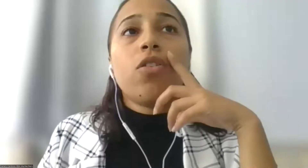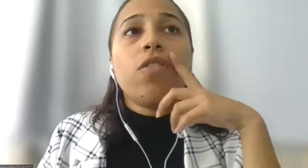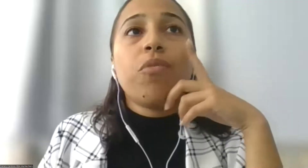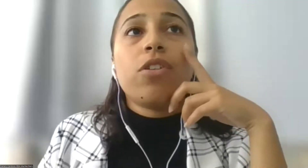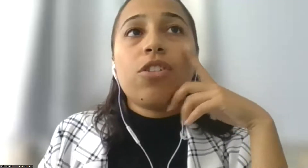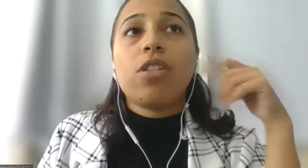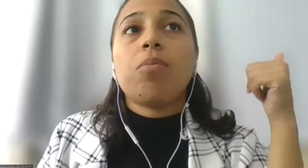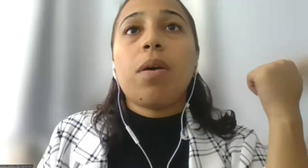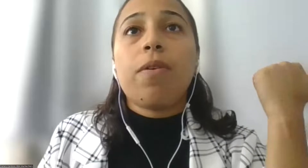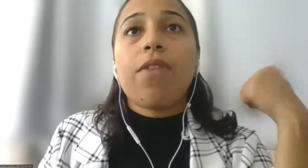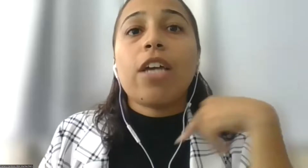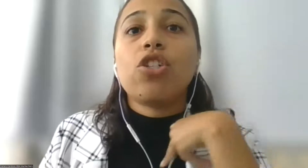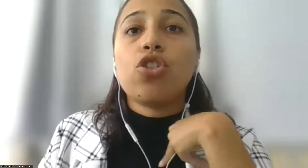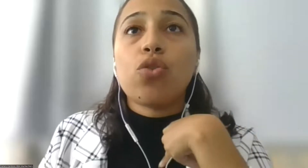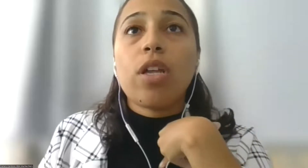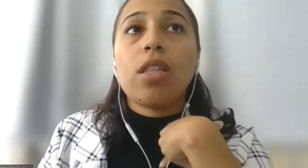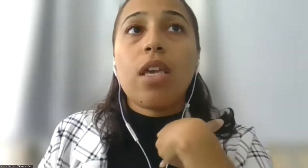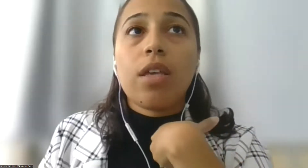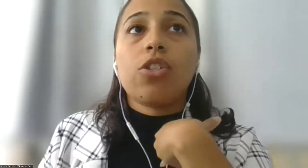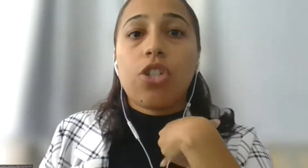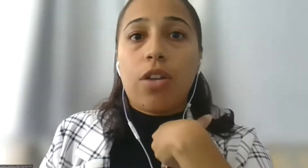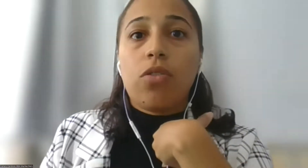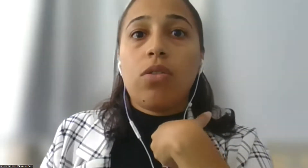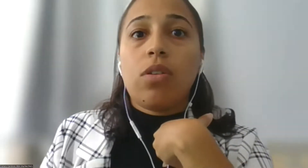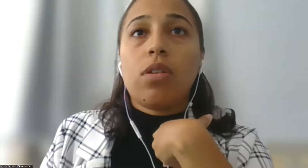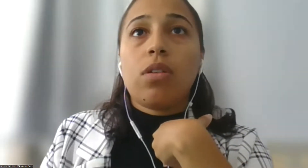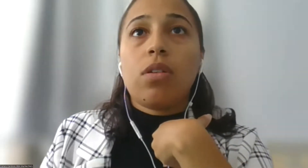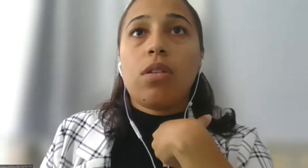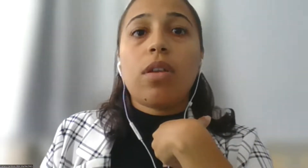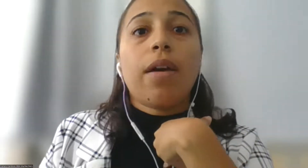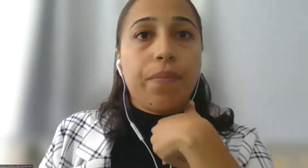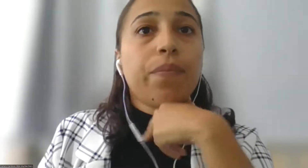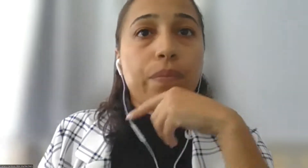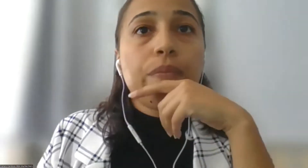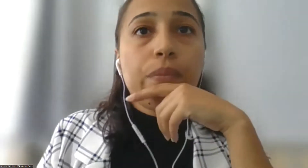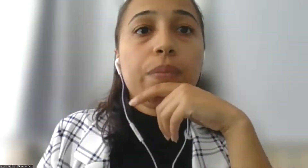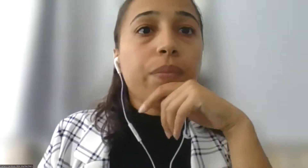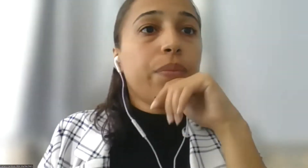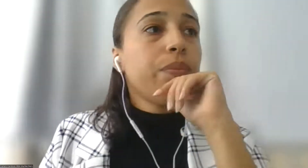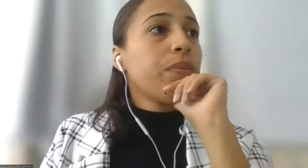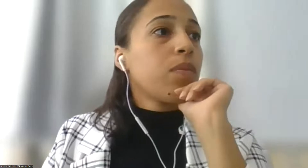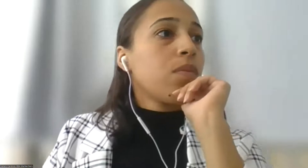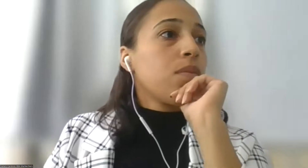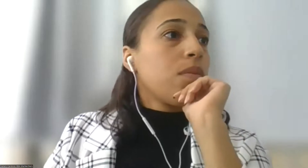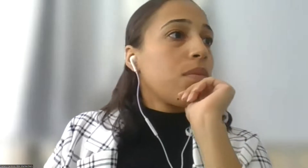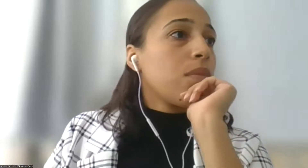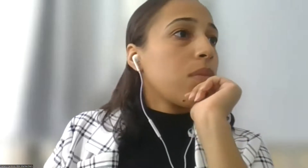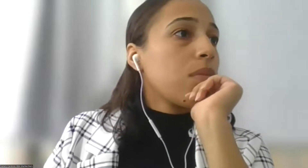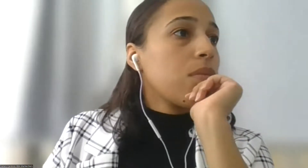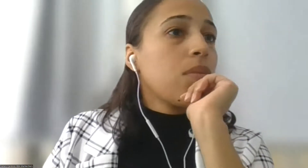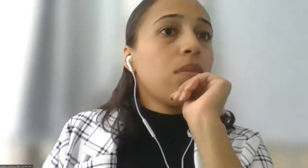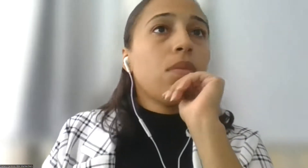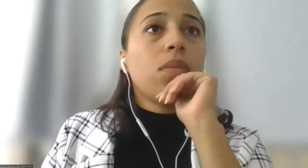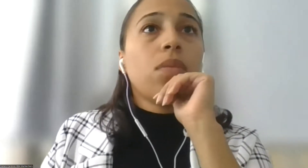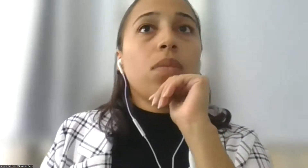Martha, can you give me just a thumbs up if I should join the English channel? Yeah. Martha, vou pôr em flance um devi entrar no canal